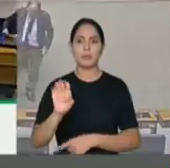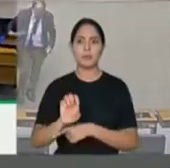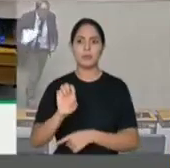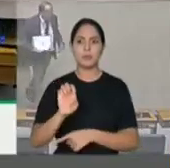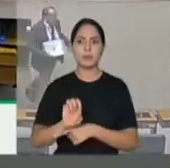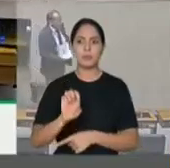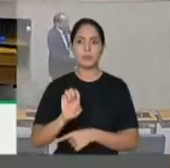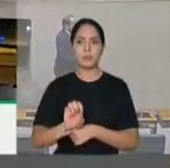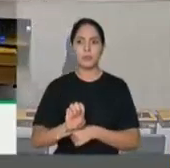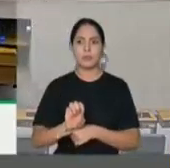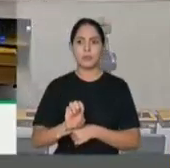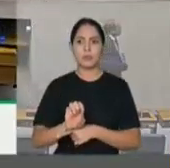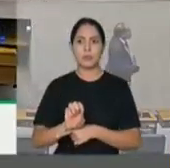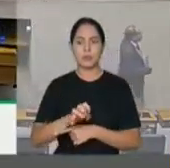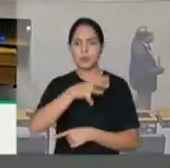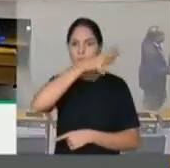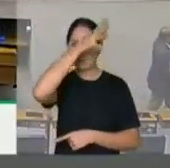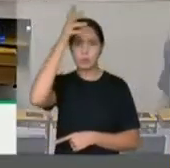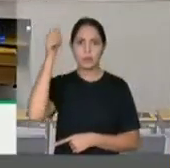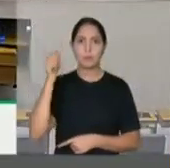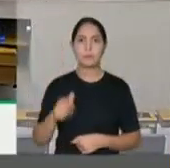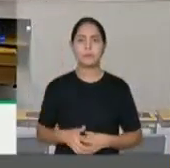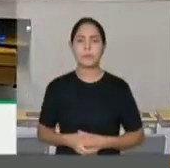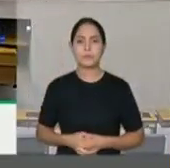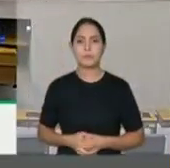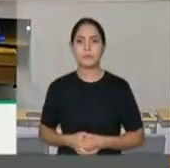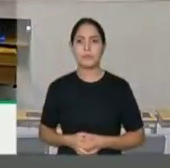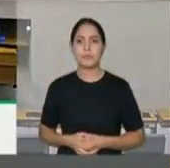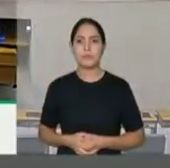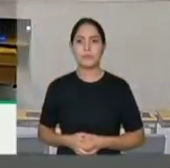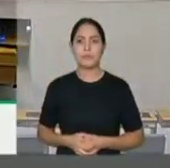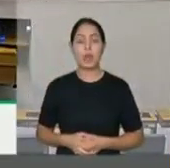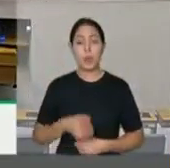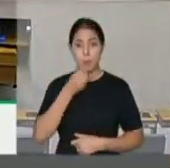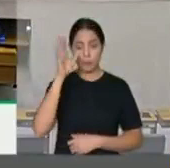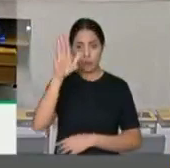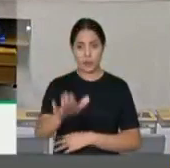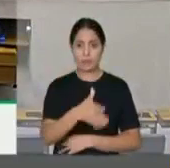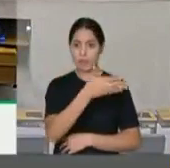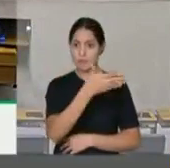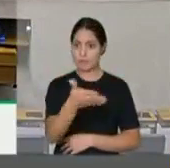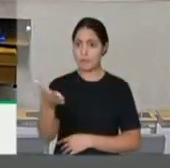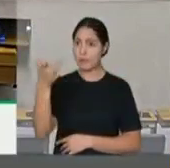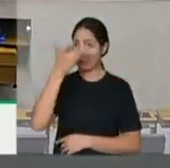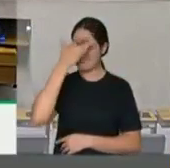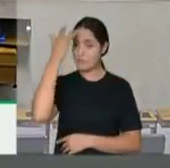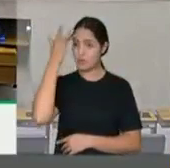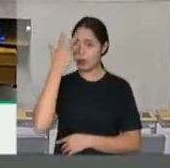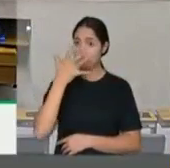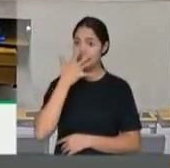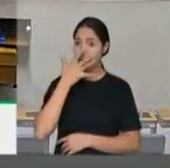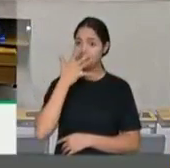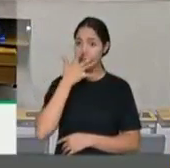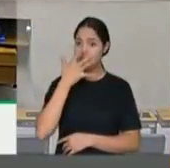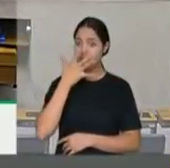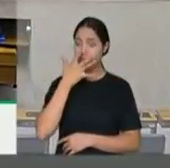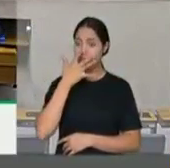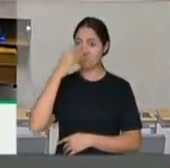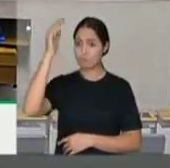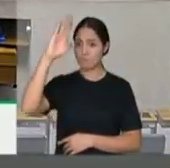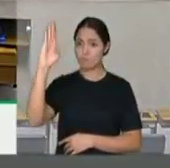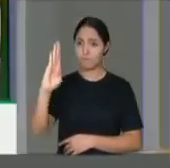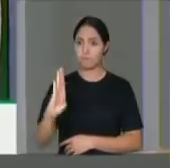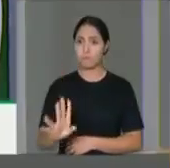Boa tarde, senhor presidente. Boa tarde, amigos parlamentares e brasileiros que nos acompanham por todo o Brasil através da TV